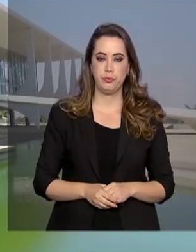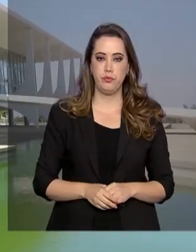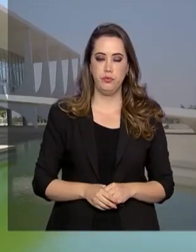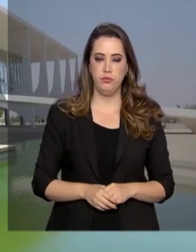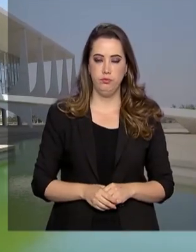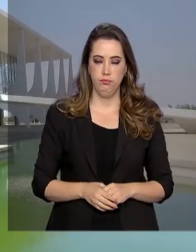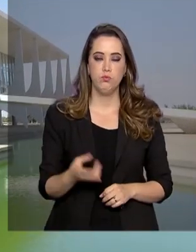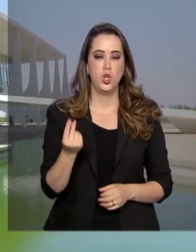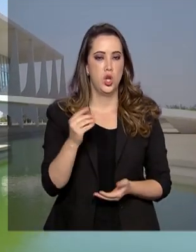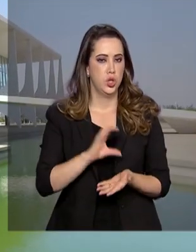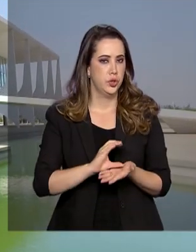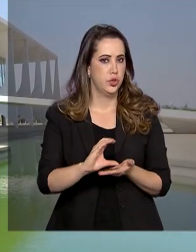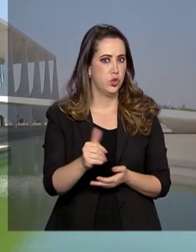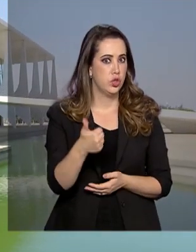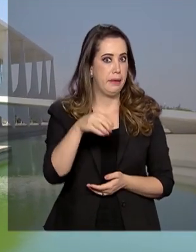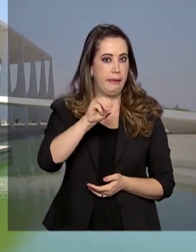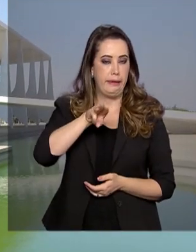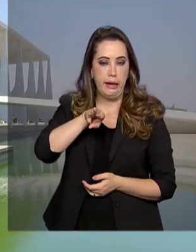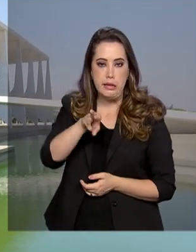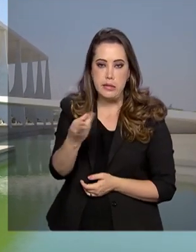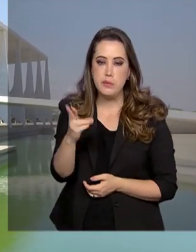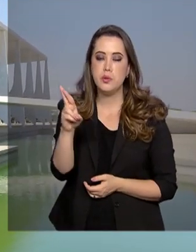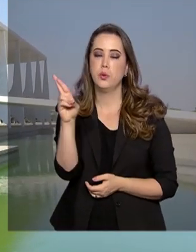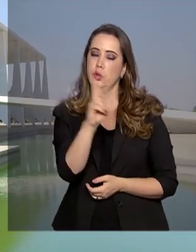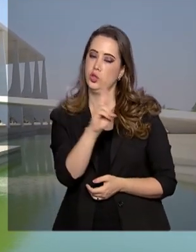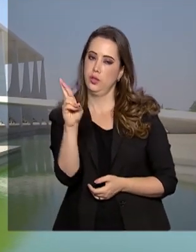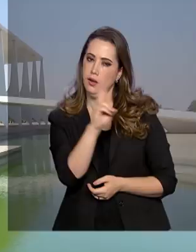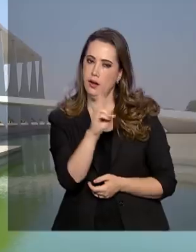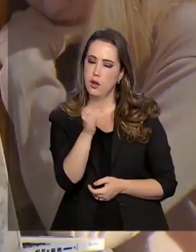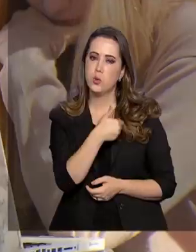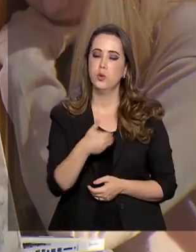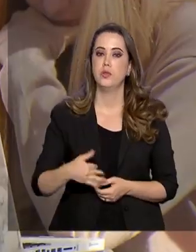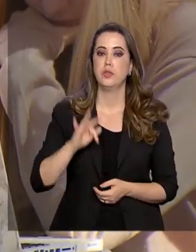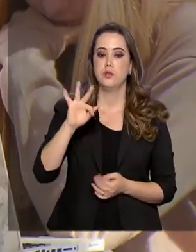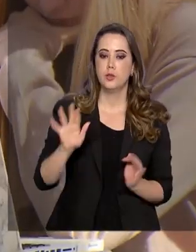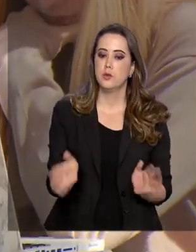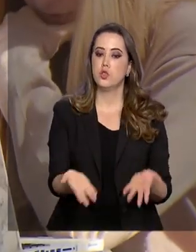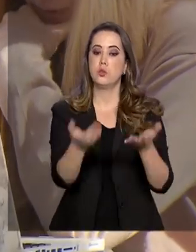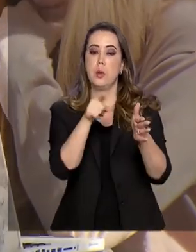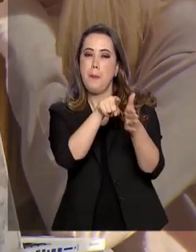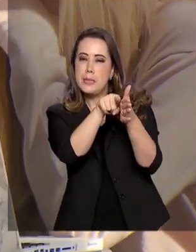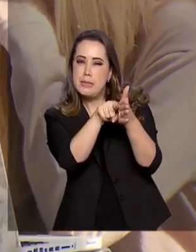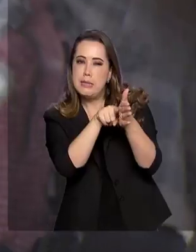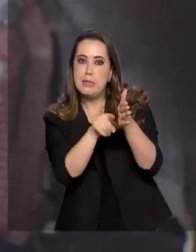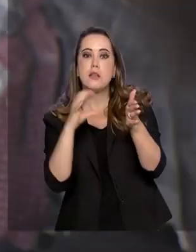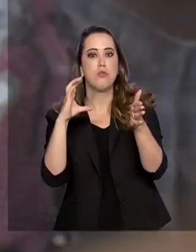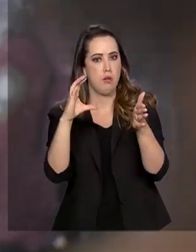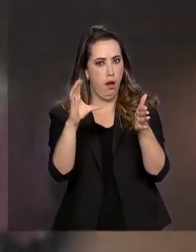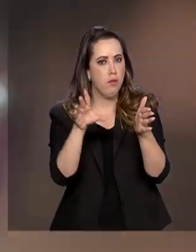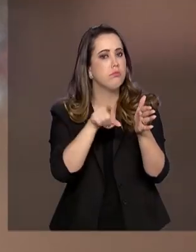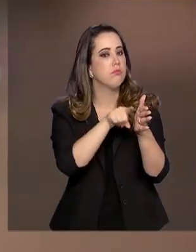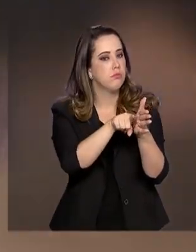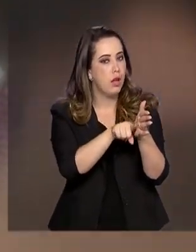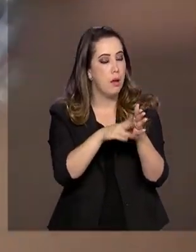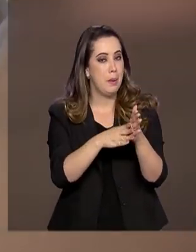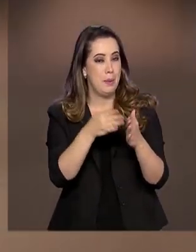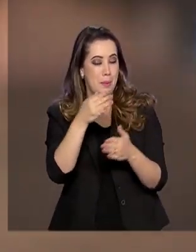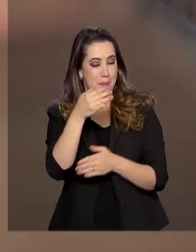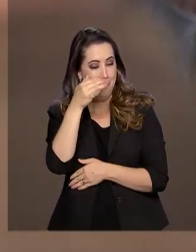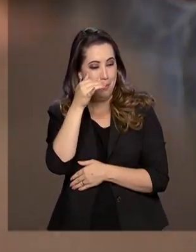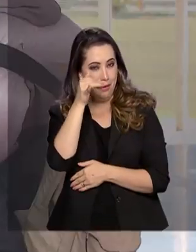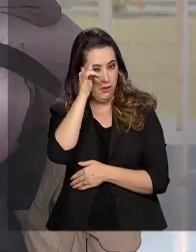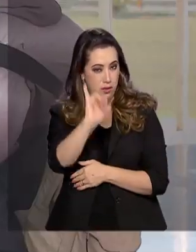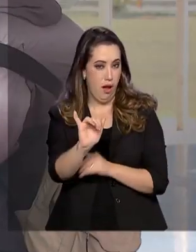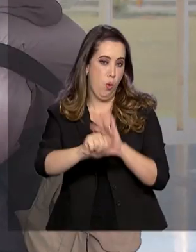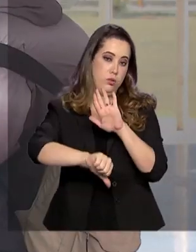Com investimentos de 10 milhões e 100 mil reais, o governo federal vai estimular pesquisas científicas que ajudem a enfrentar o crime no